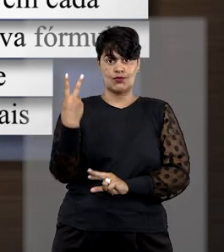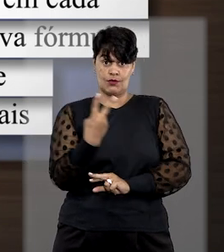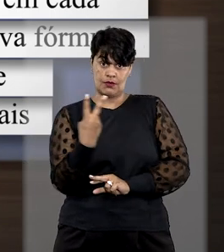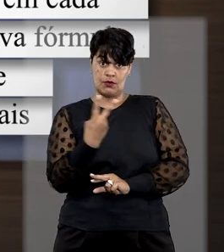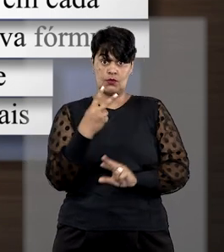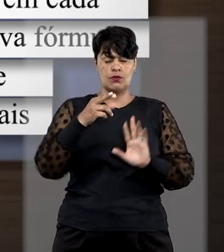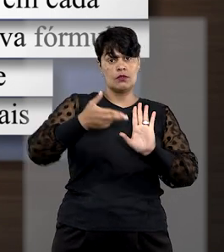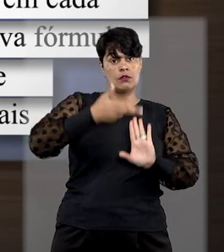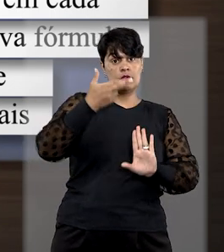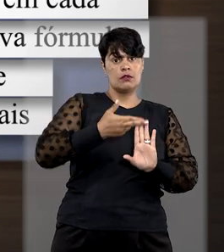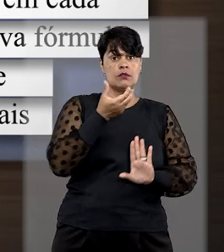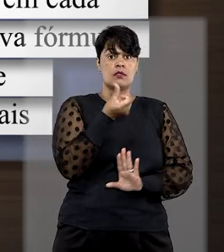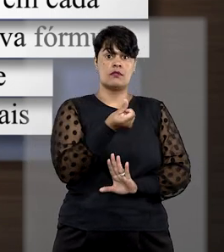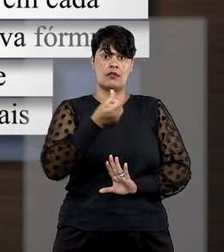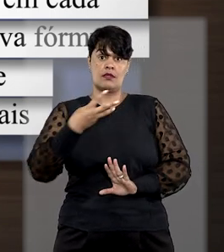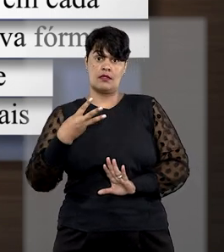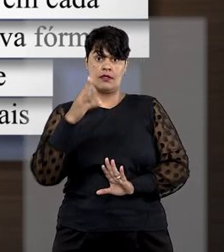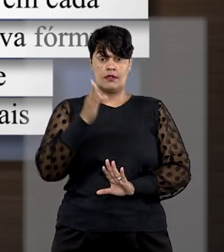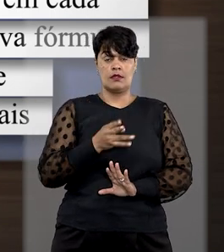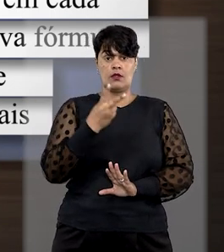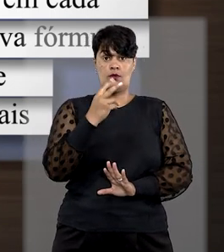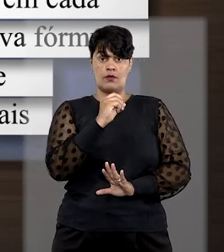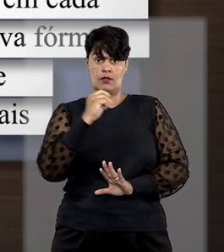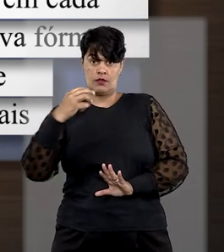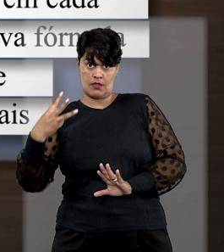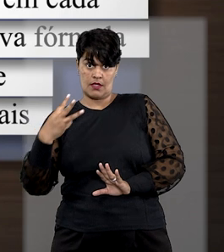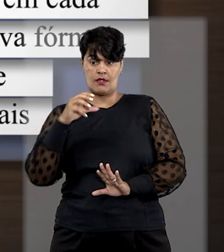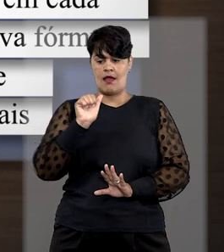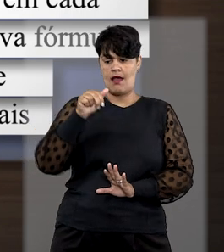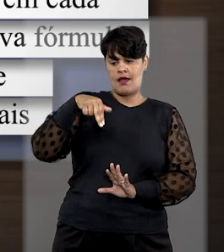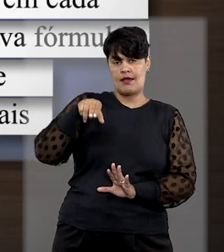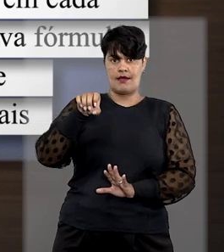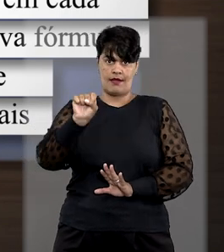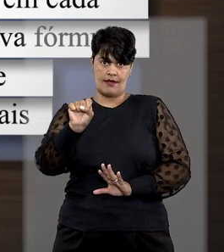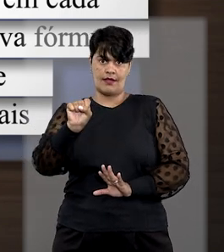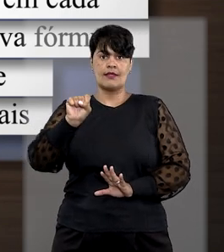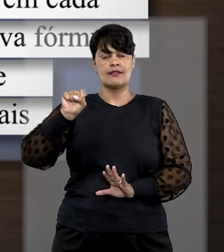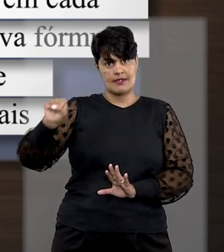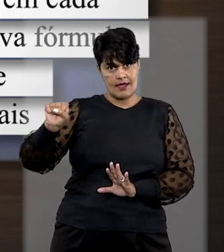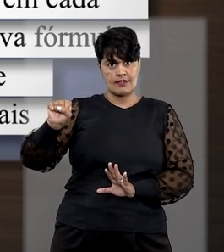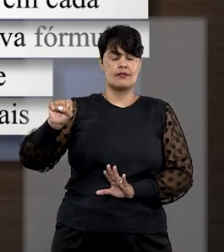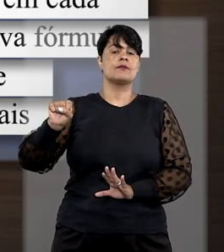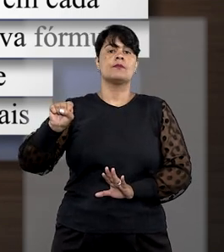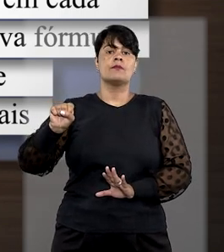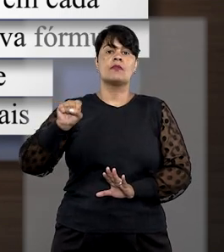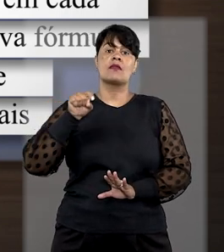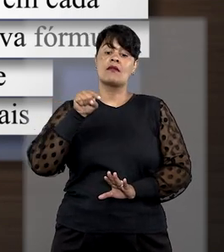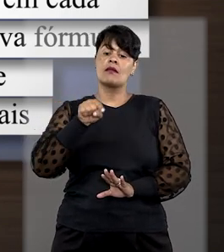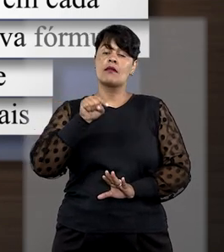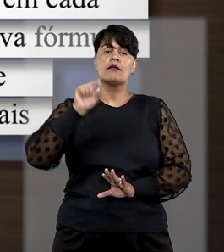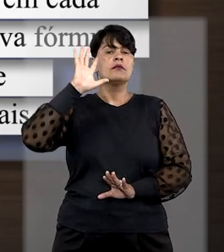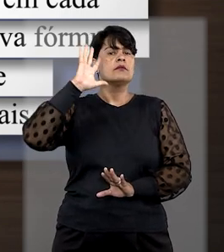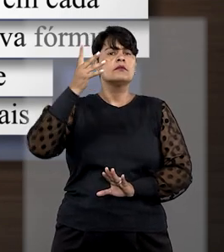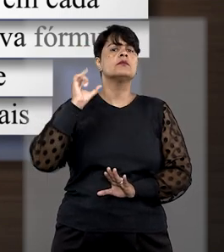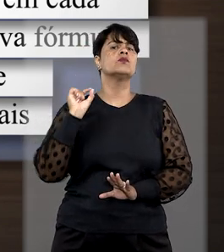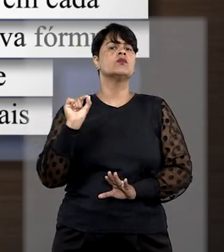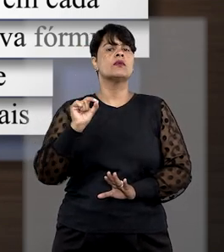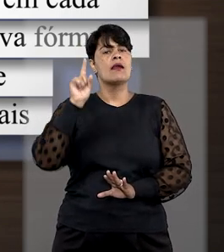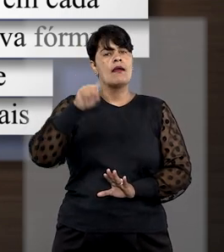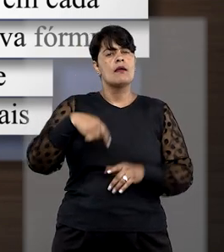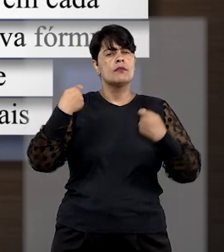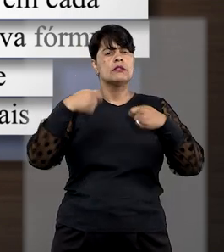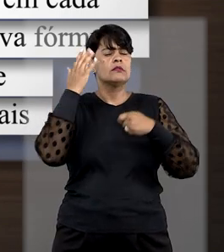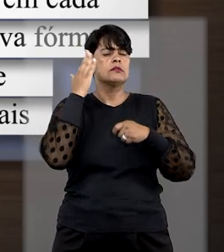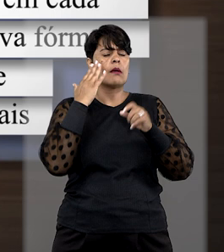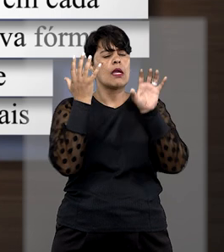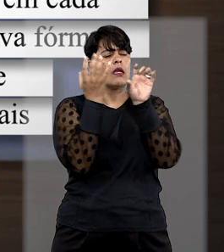da Resolução 63 de 2003, da Agência Nacional de Saúde Suplementar, é aquela que observa o sentido matemático da